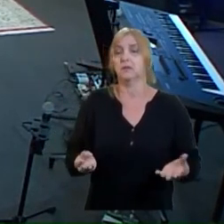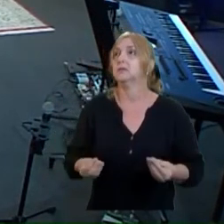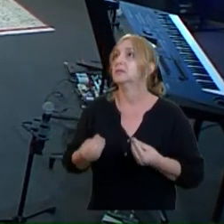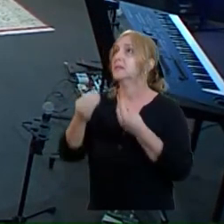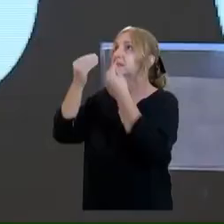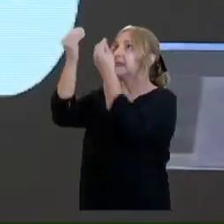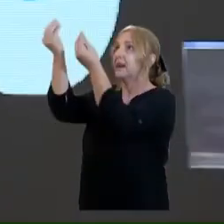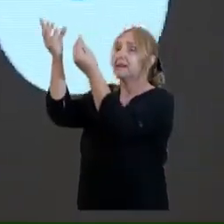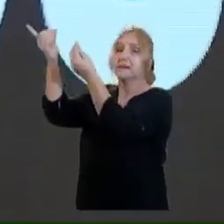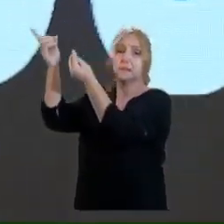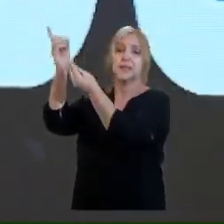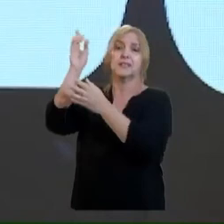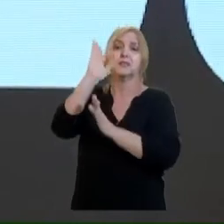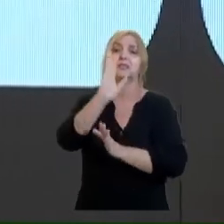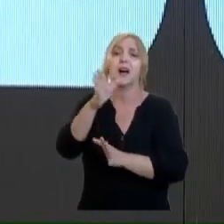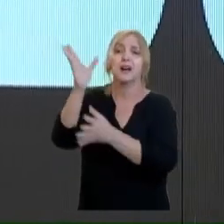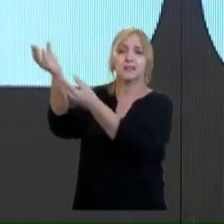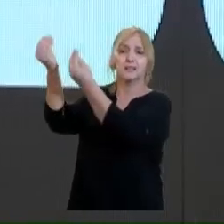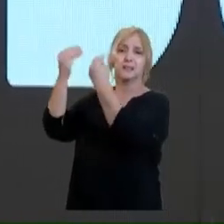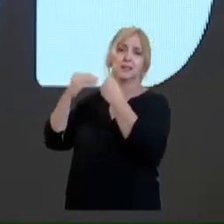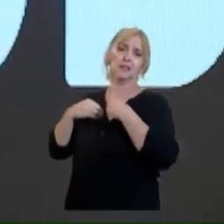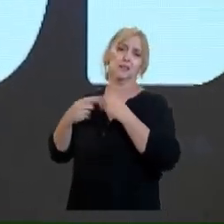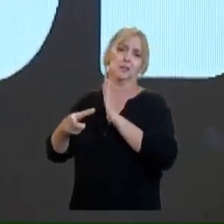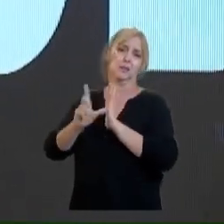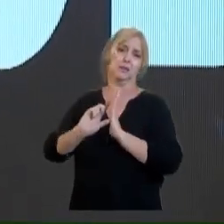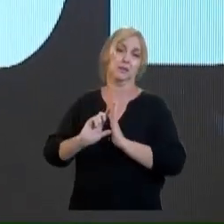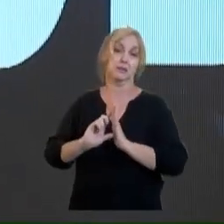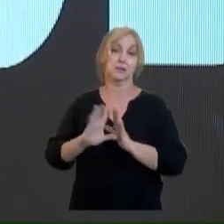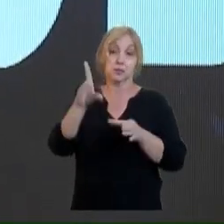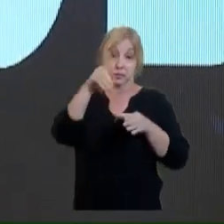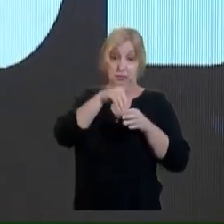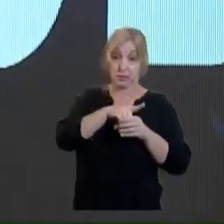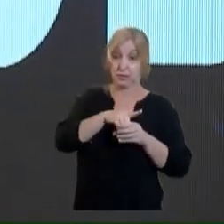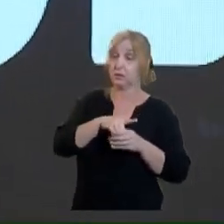dado. Quando você entrega seu dízimo a Deus,